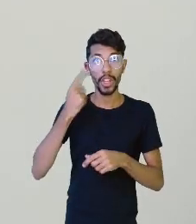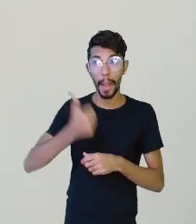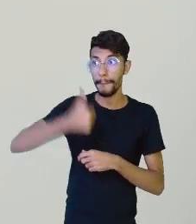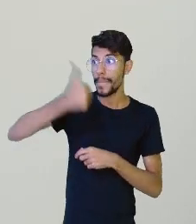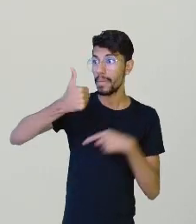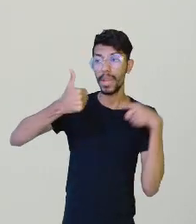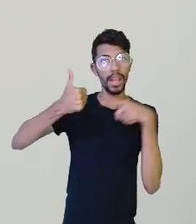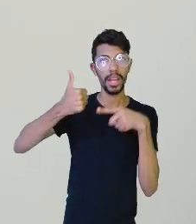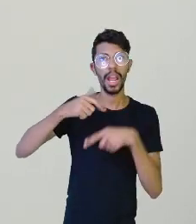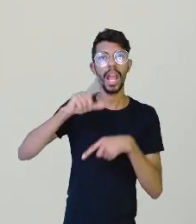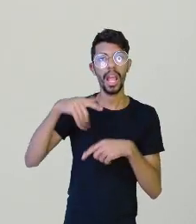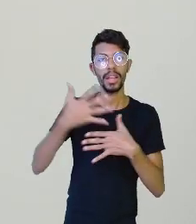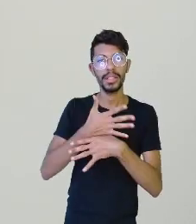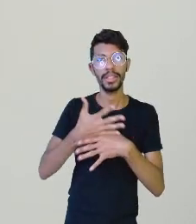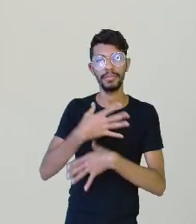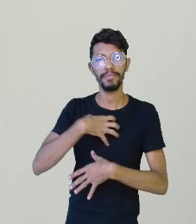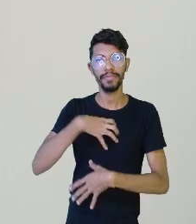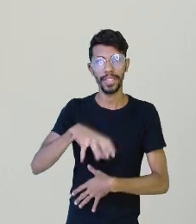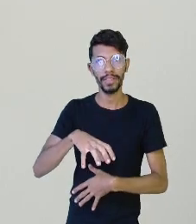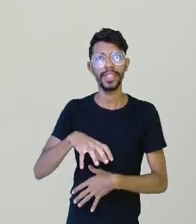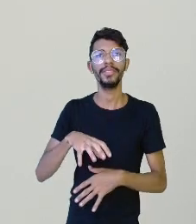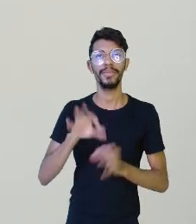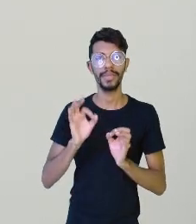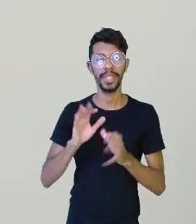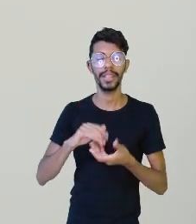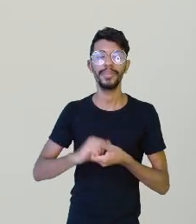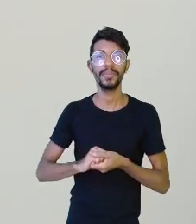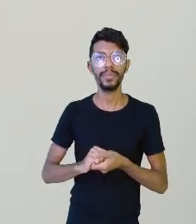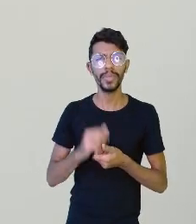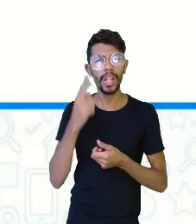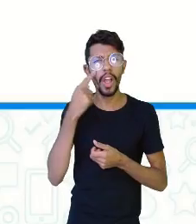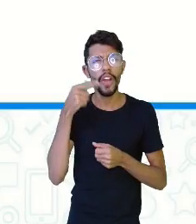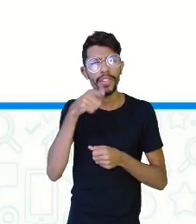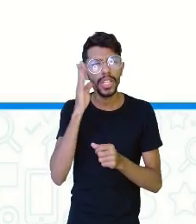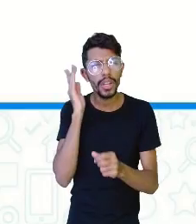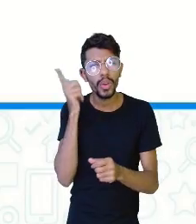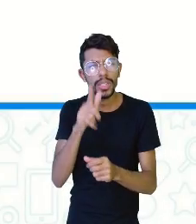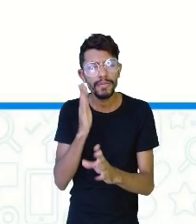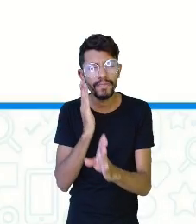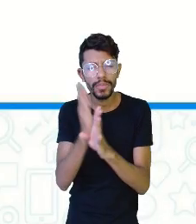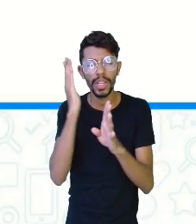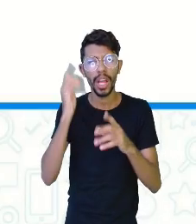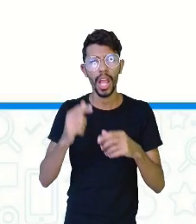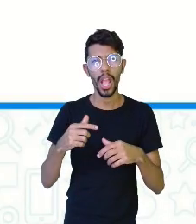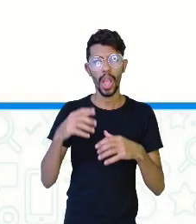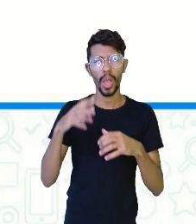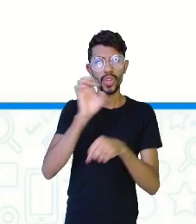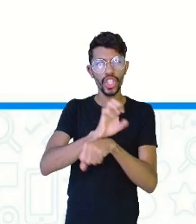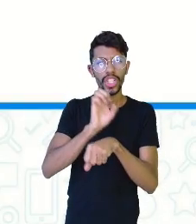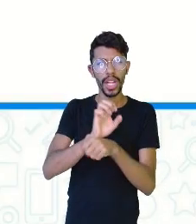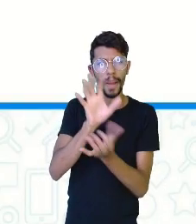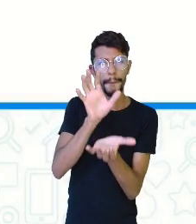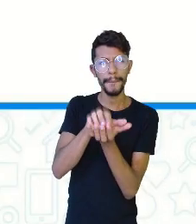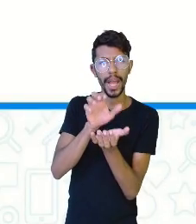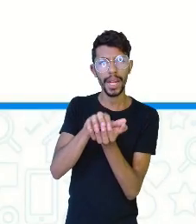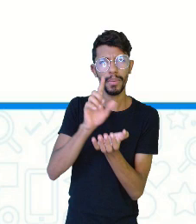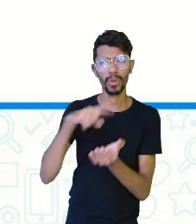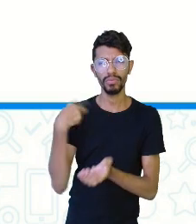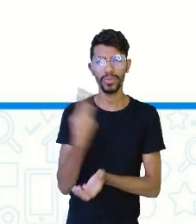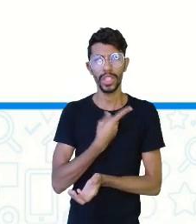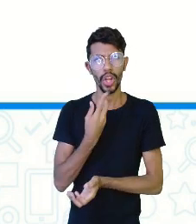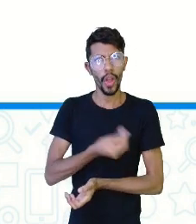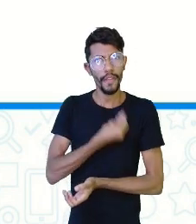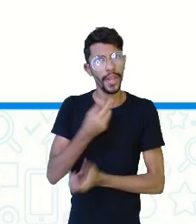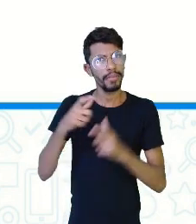Você consegue localizar aí o estado de Pernambuco nessa imagem, que é onde nós moramos? Aí você vai dizer, ai professora, não estou conseguindo, é um